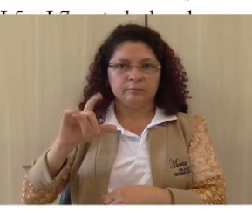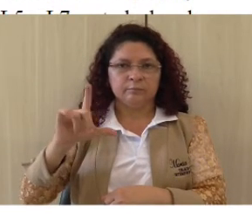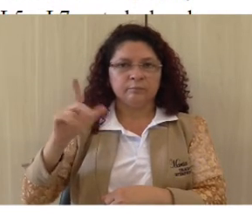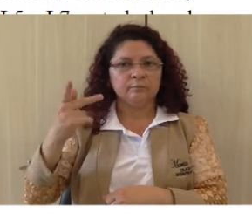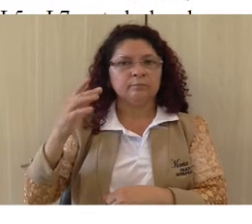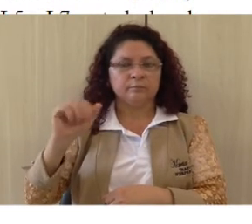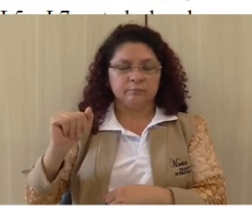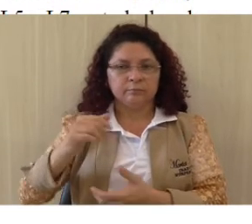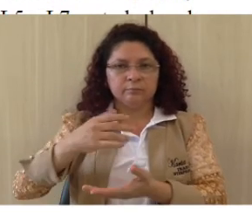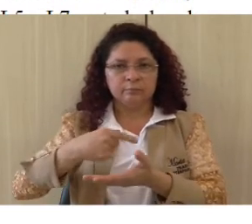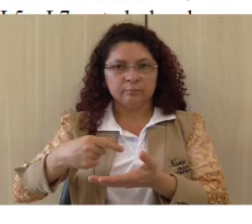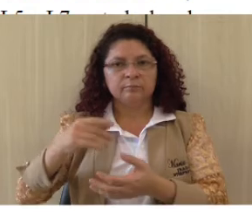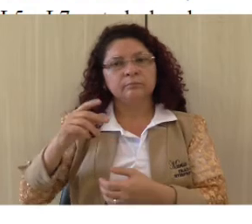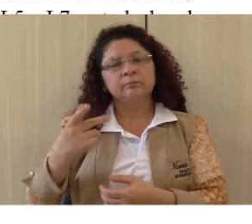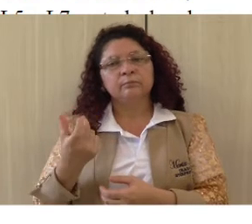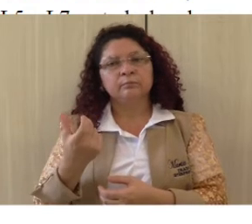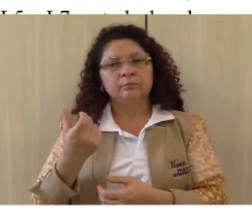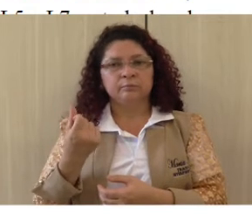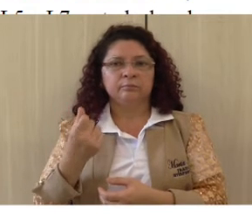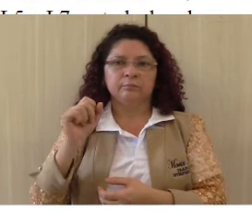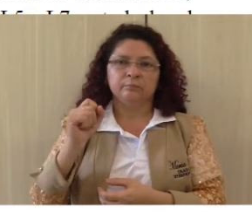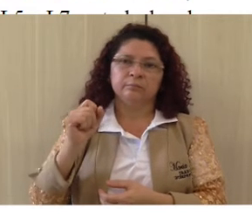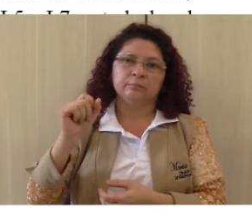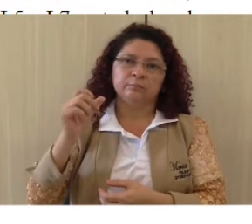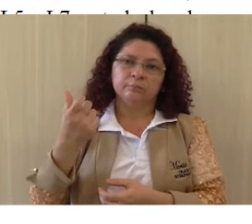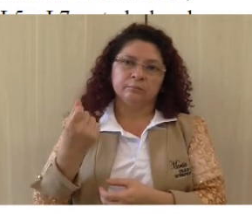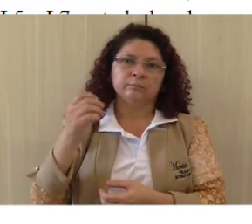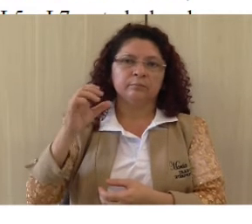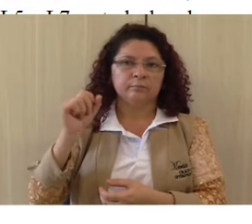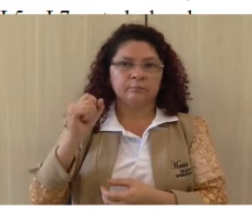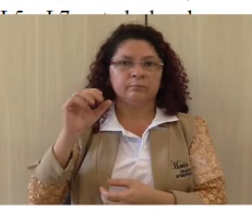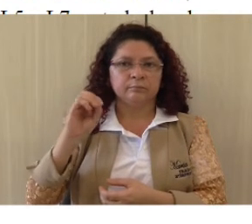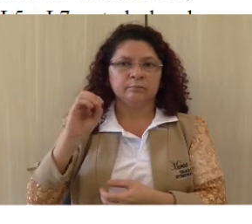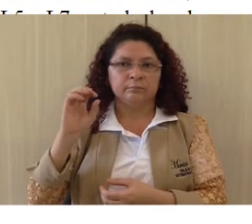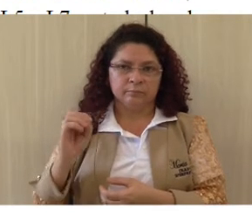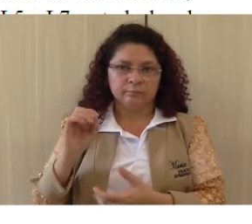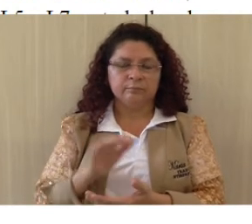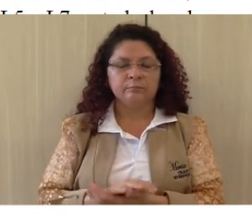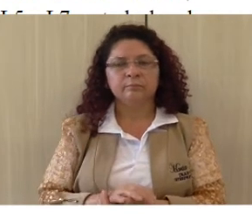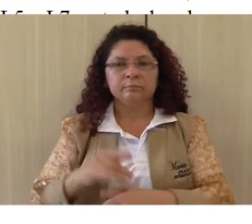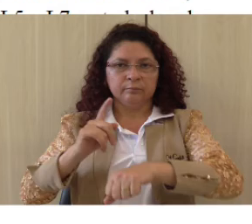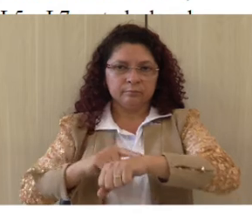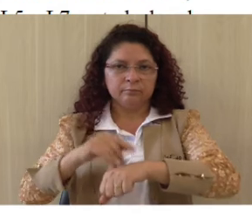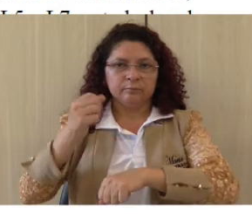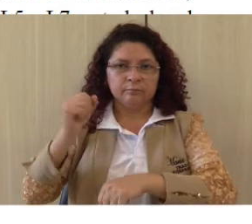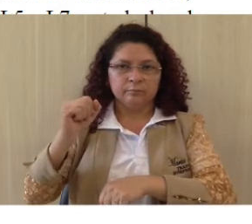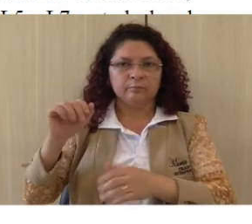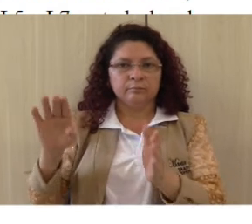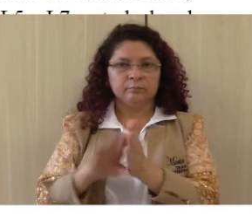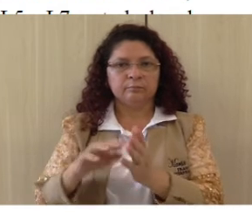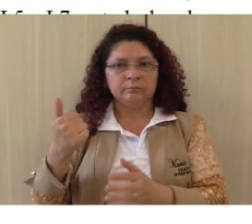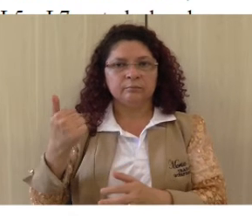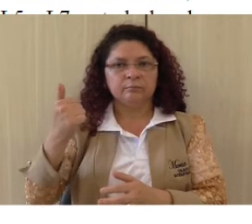68.600, dígito 000, Bragança, Pará, no setor de registro acadêmico, no horário de 8h30 às